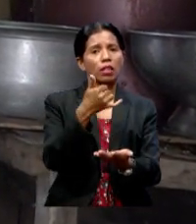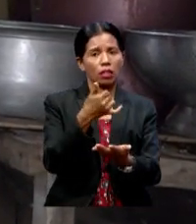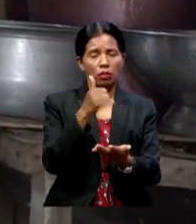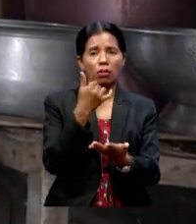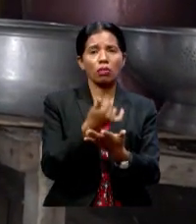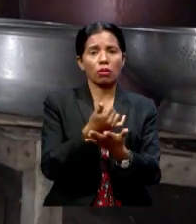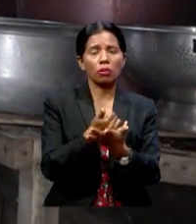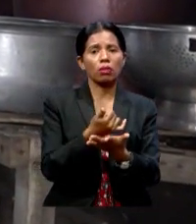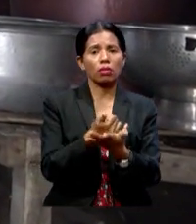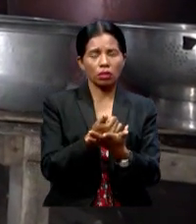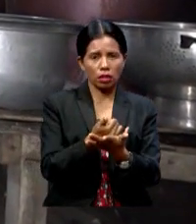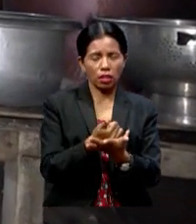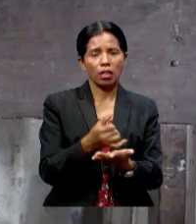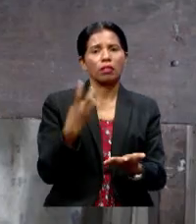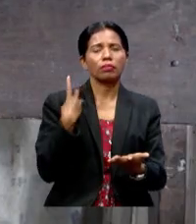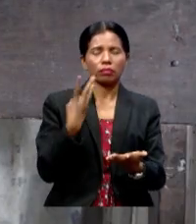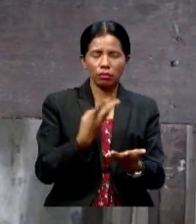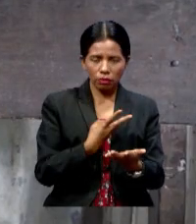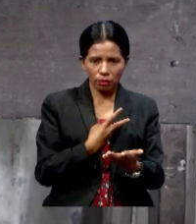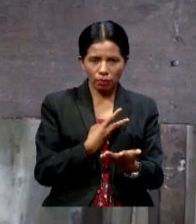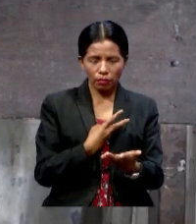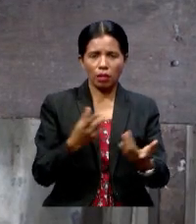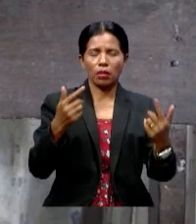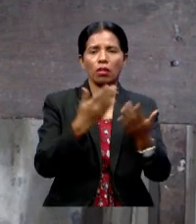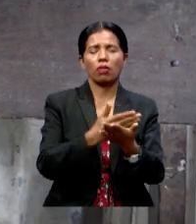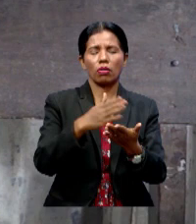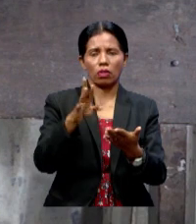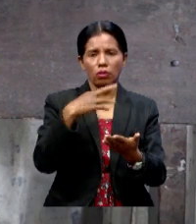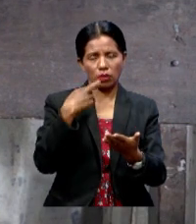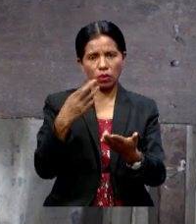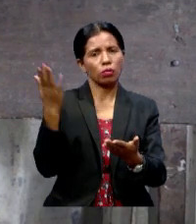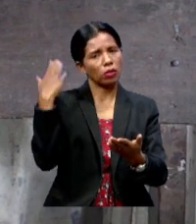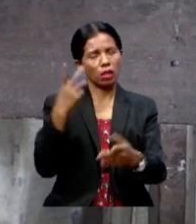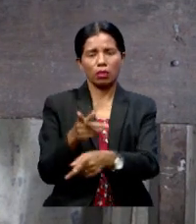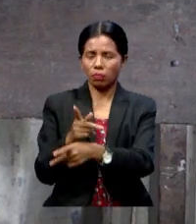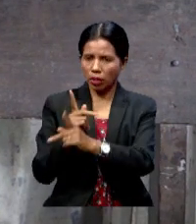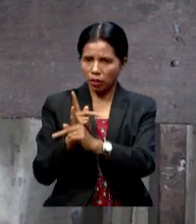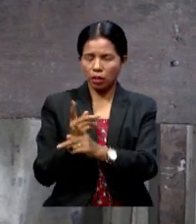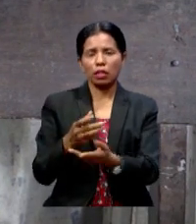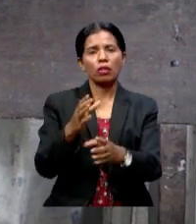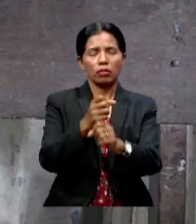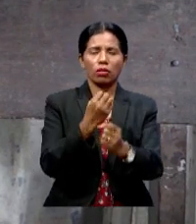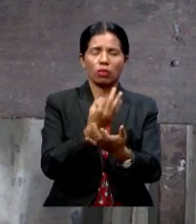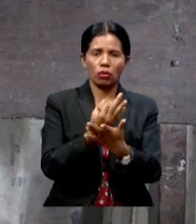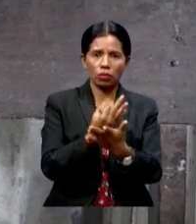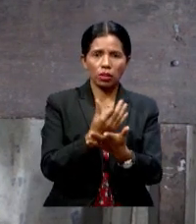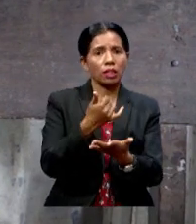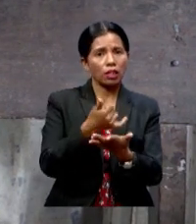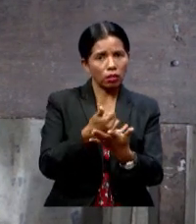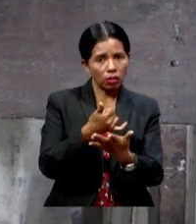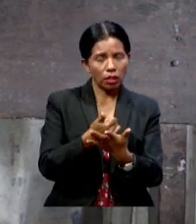fale mai malan su cielo tu su cielo ve o san bhav de ve hol